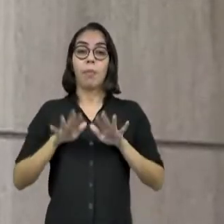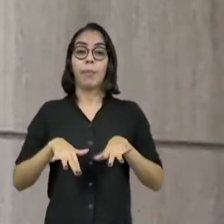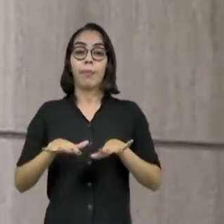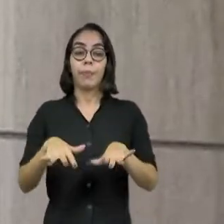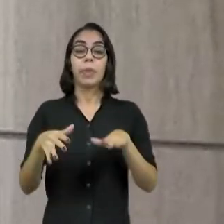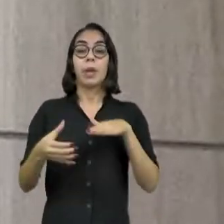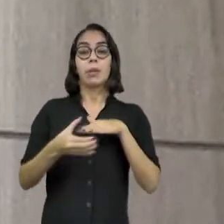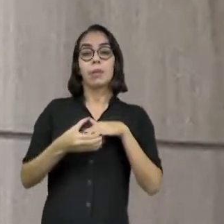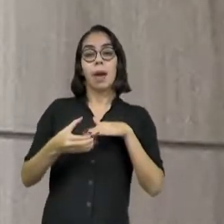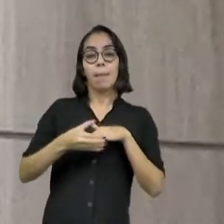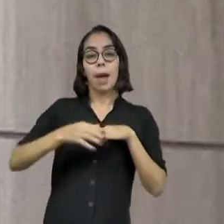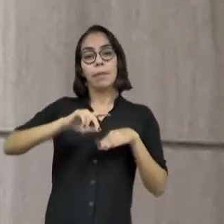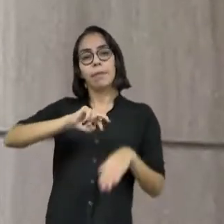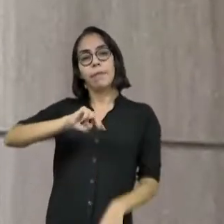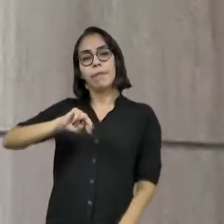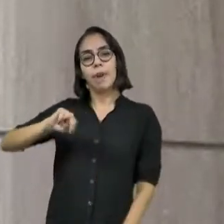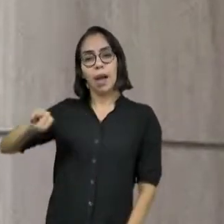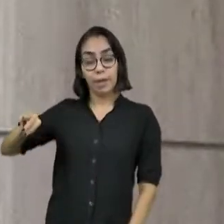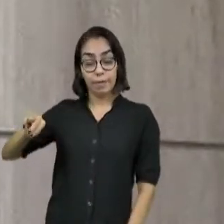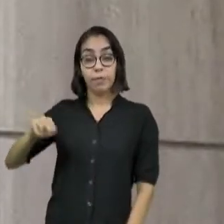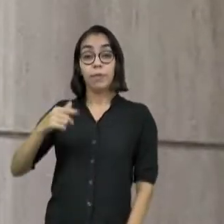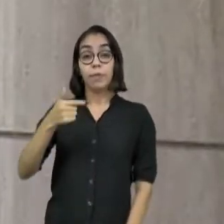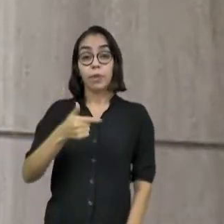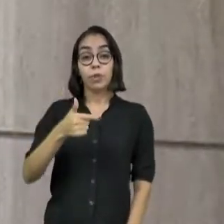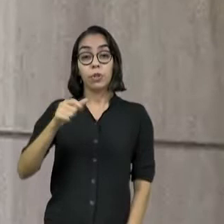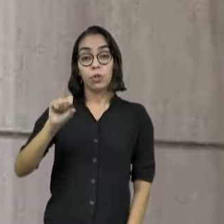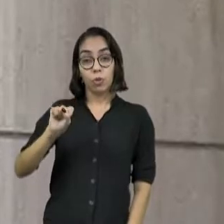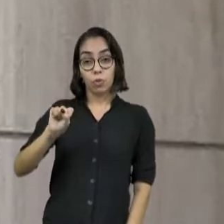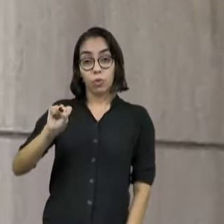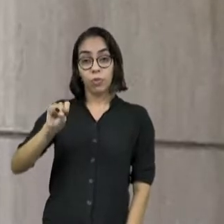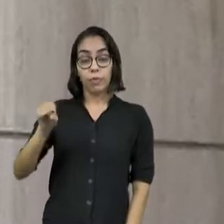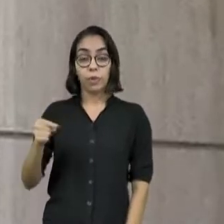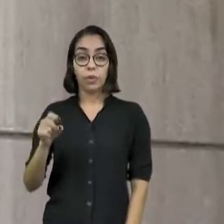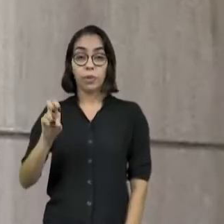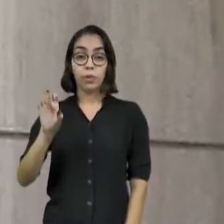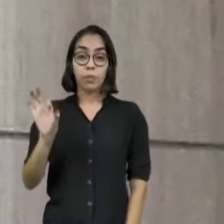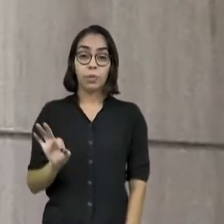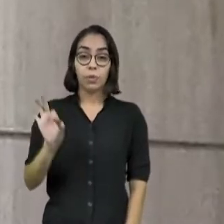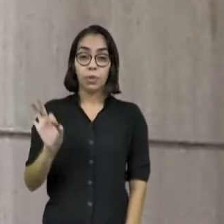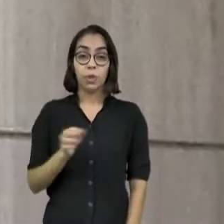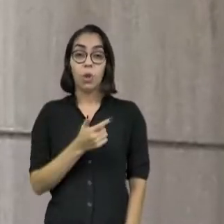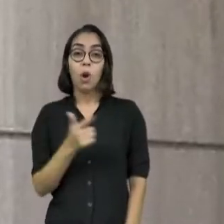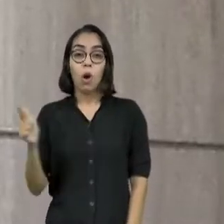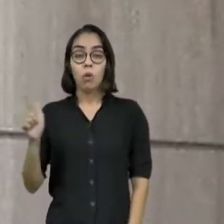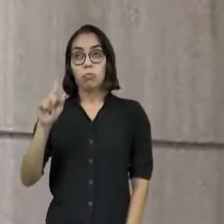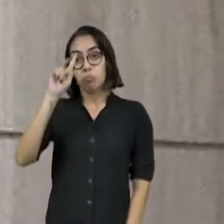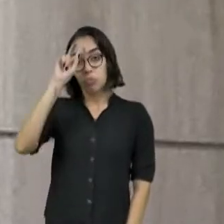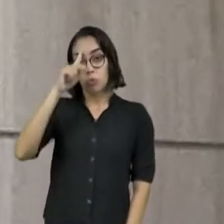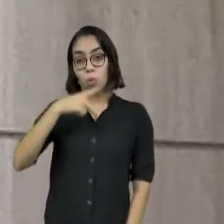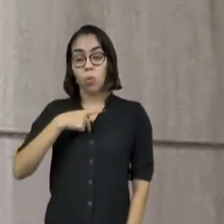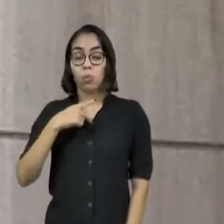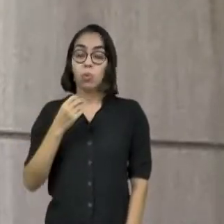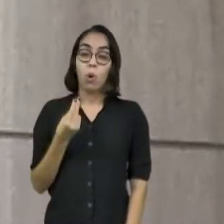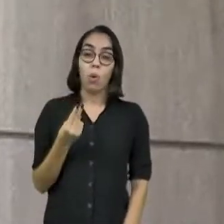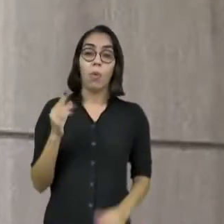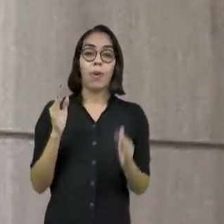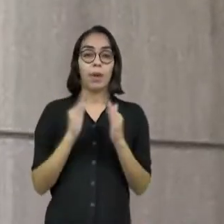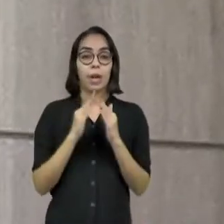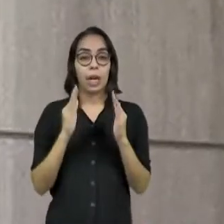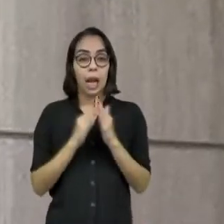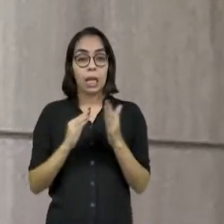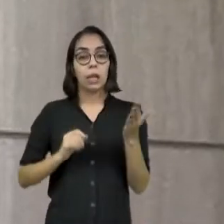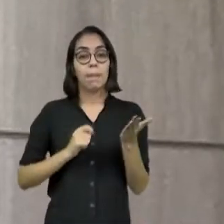variação positiva de 22,5%, outros artigos de uso pessoal e doméstico, com variação